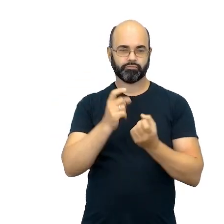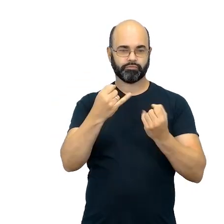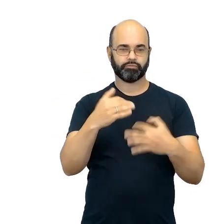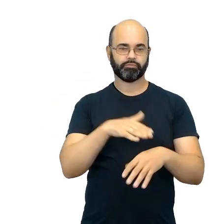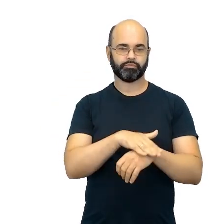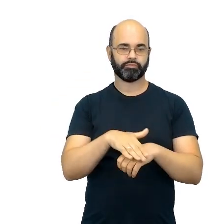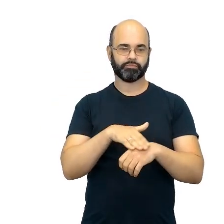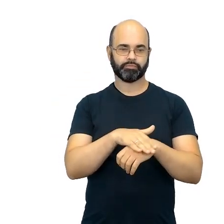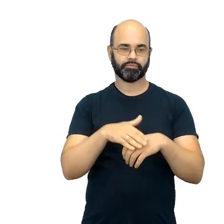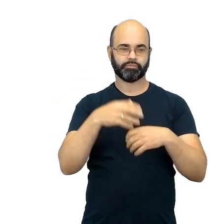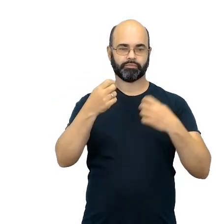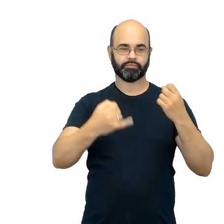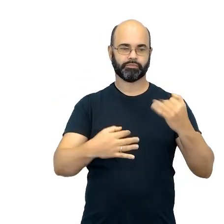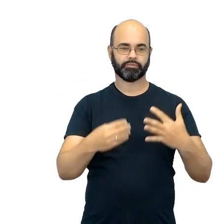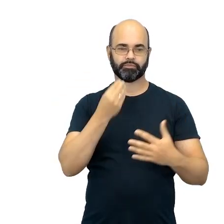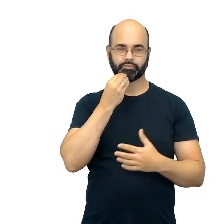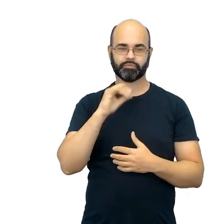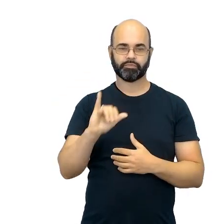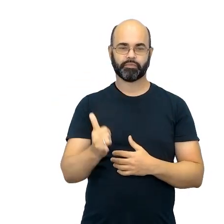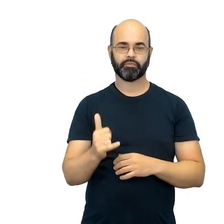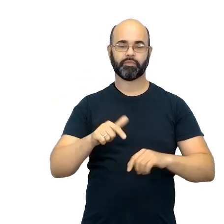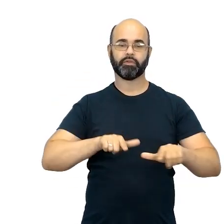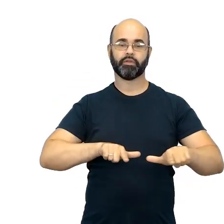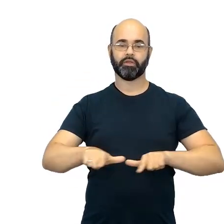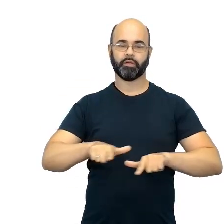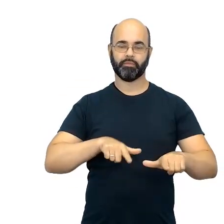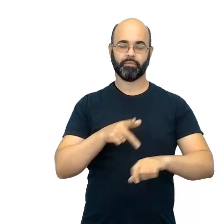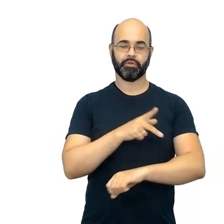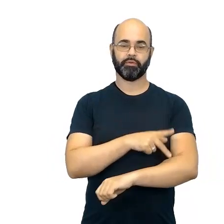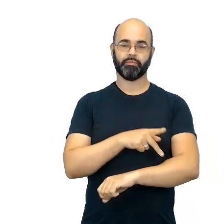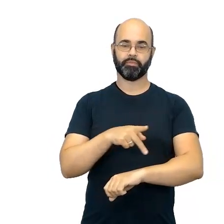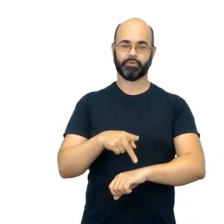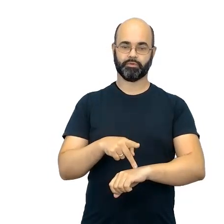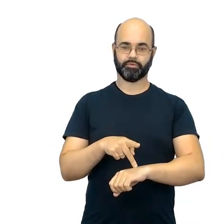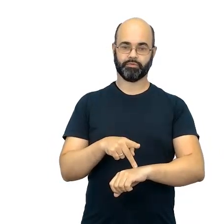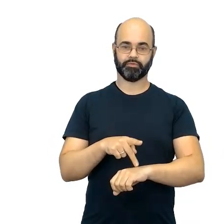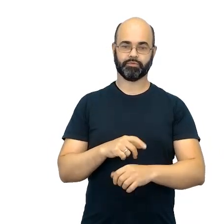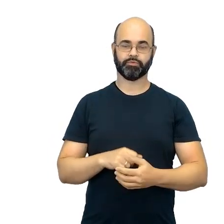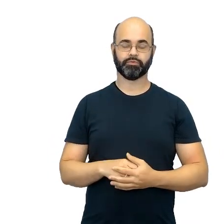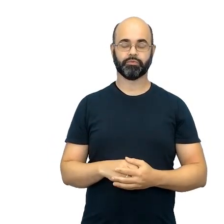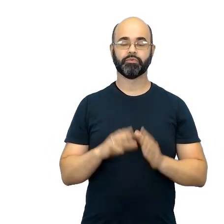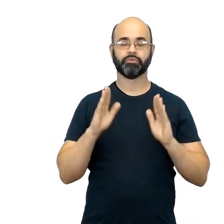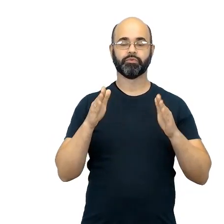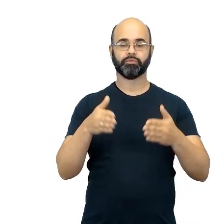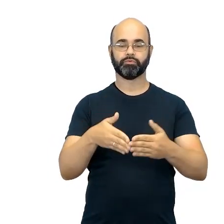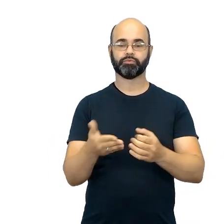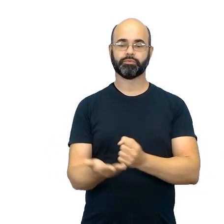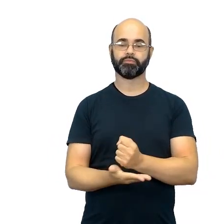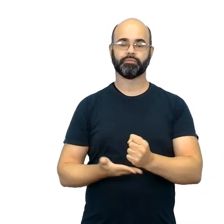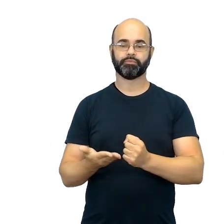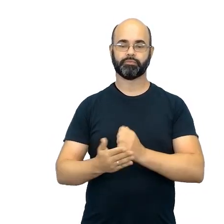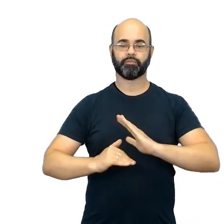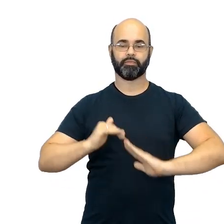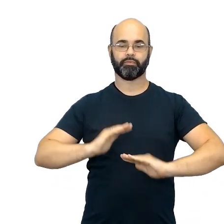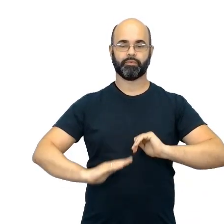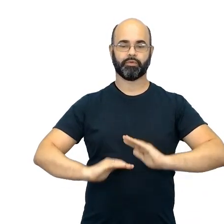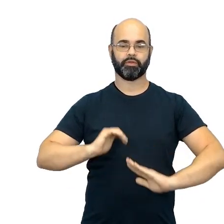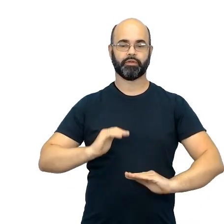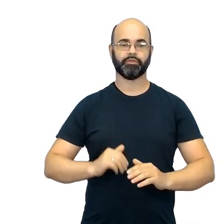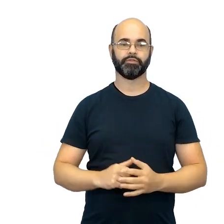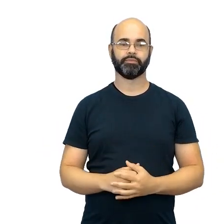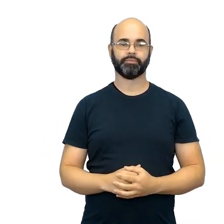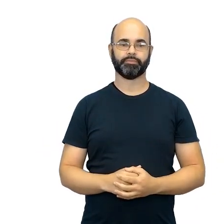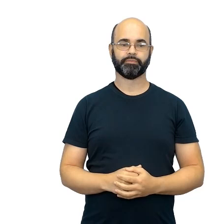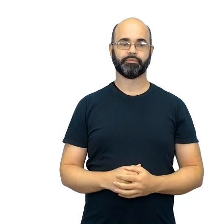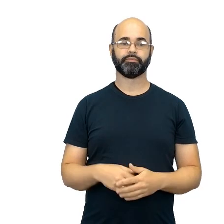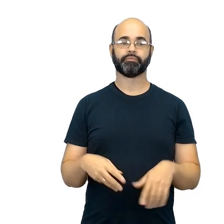trabalho pedagógico voltado para as habilidades essenciais. O terceiro objetivo, explorar as possibilidades